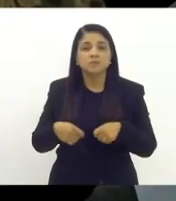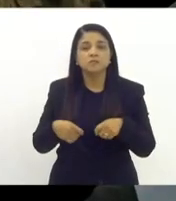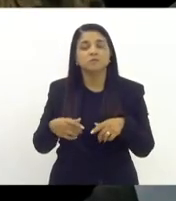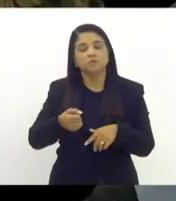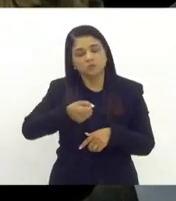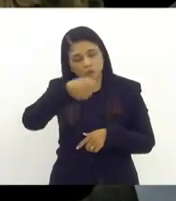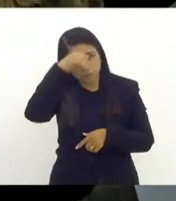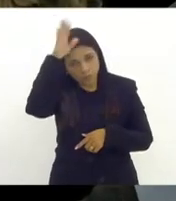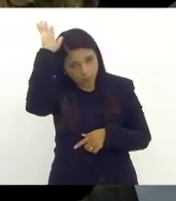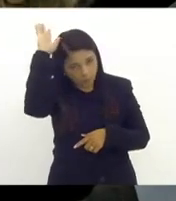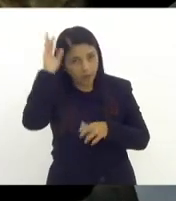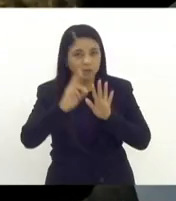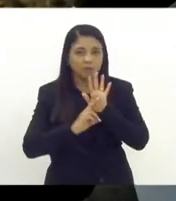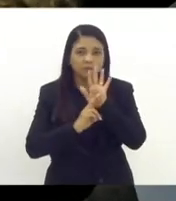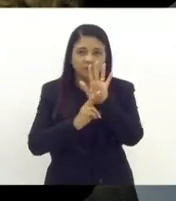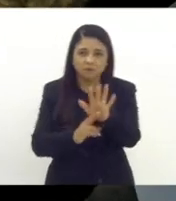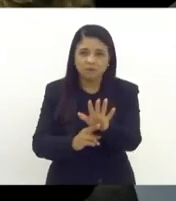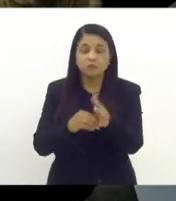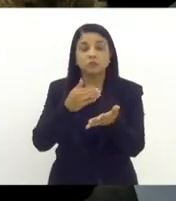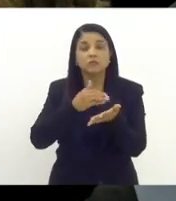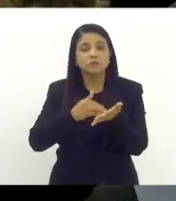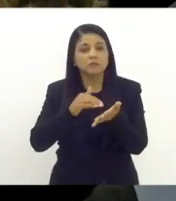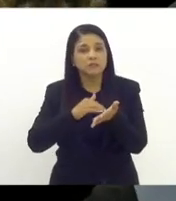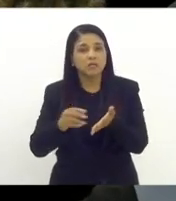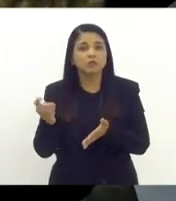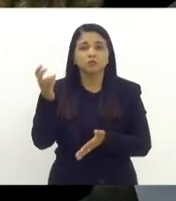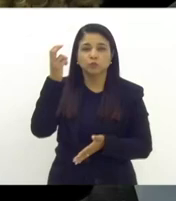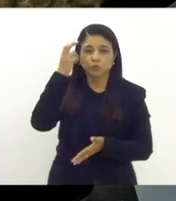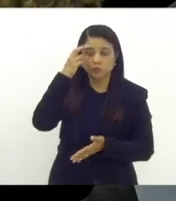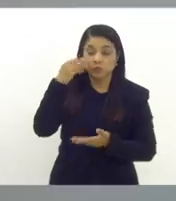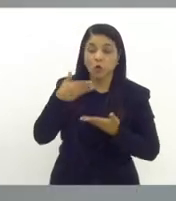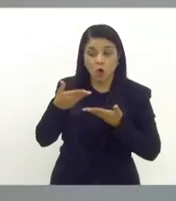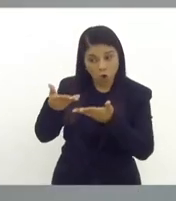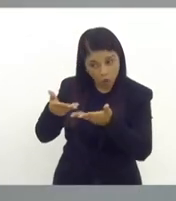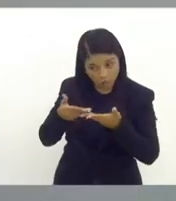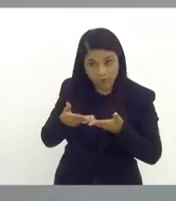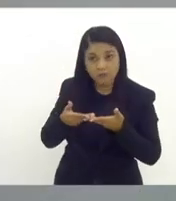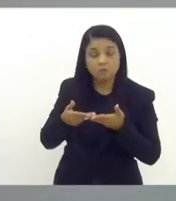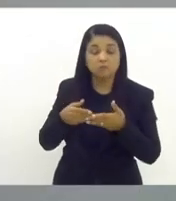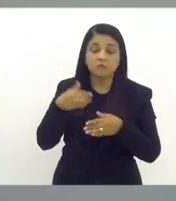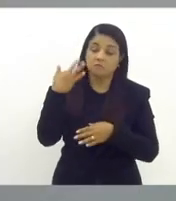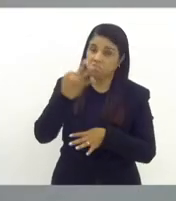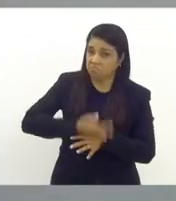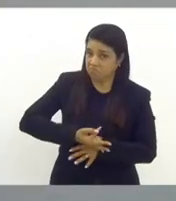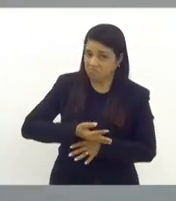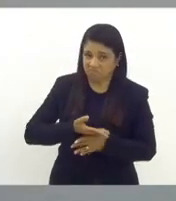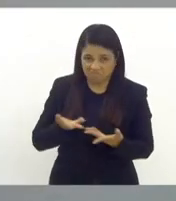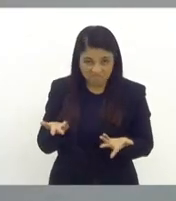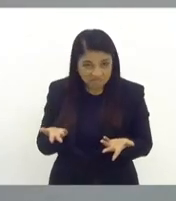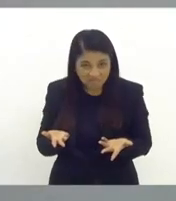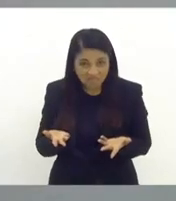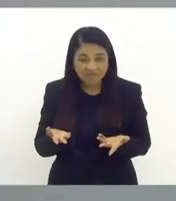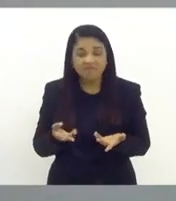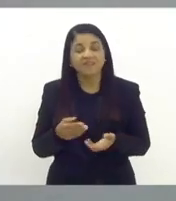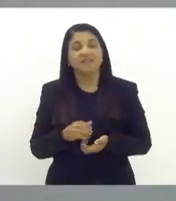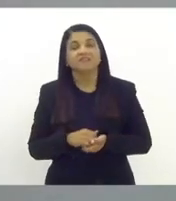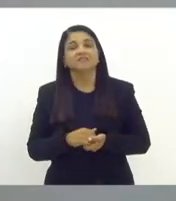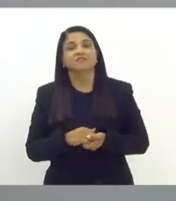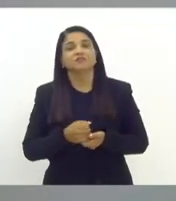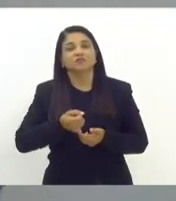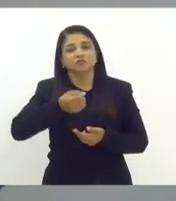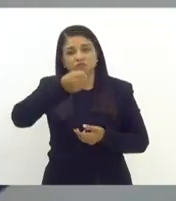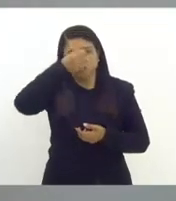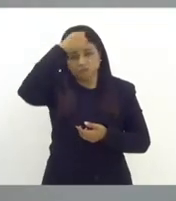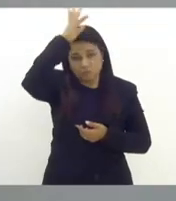os bombeiros aqui O Secretário de Cultura foi convidado viu companheiro foi convidado não veio os